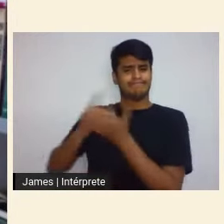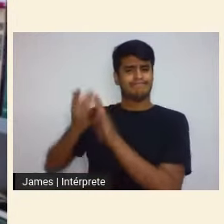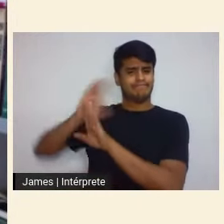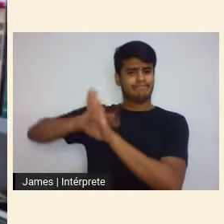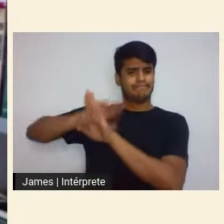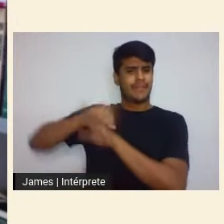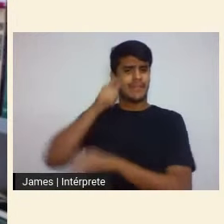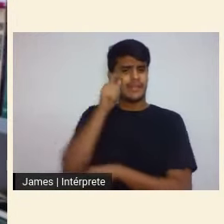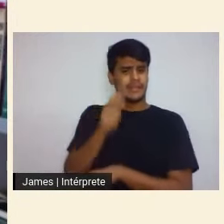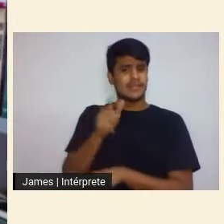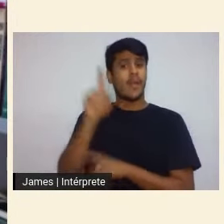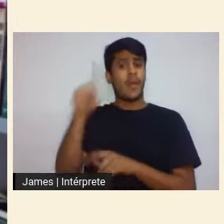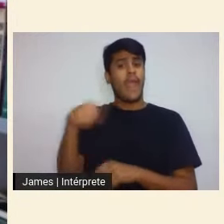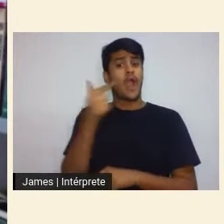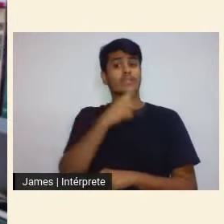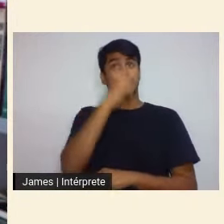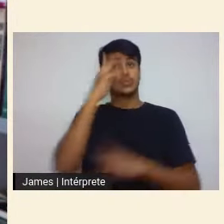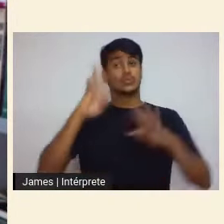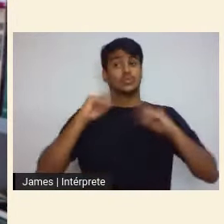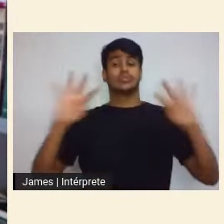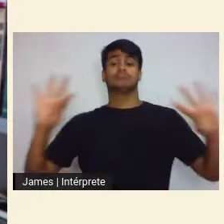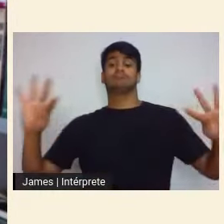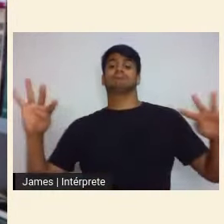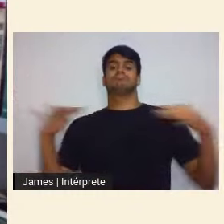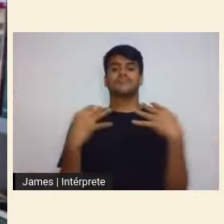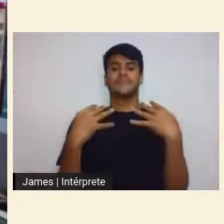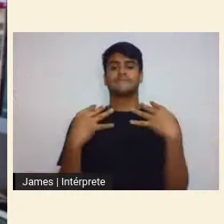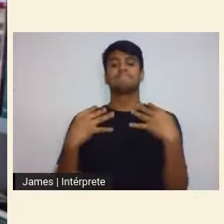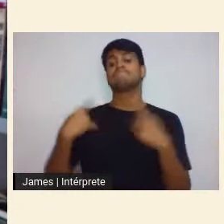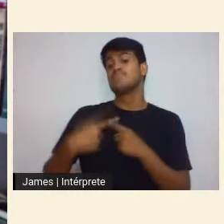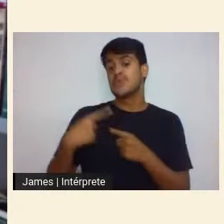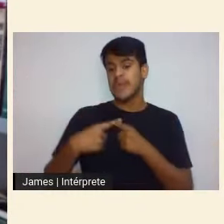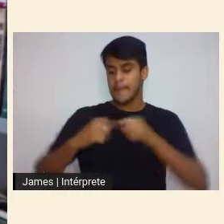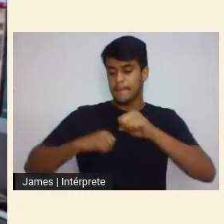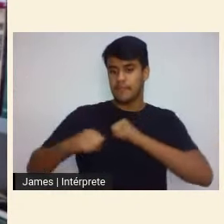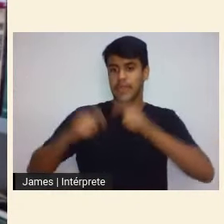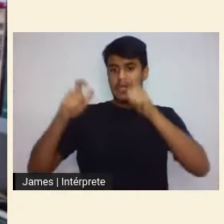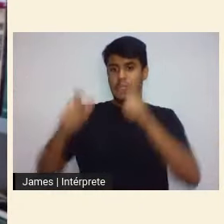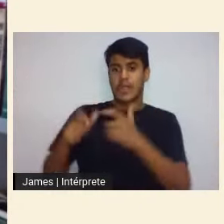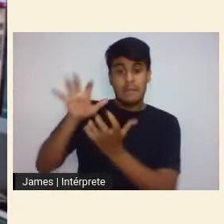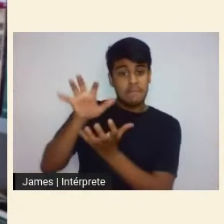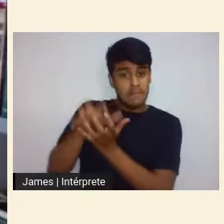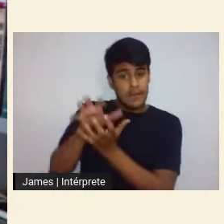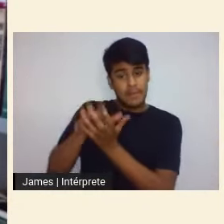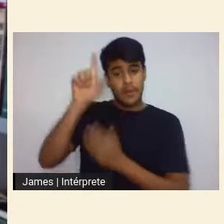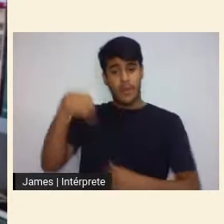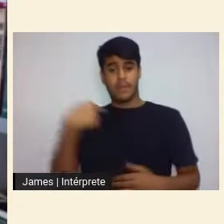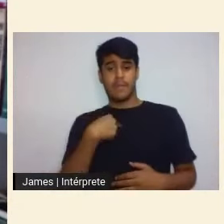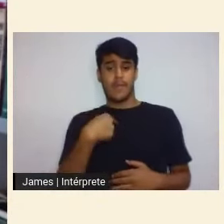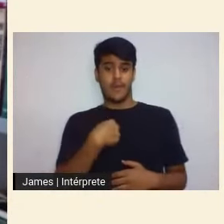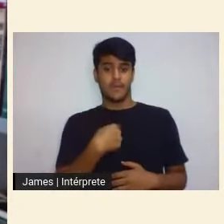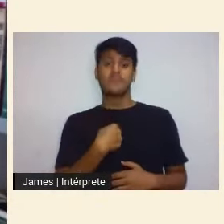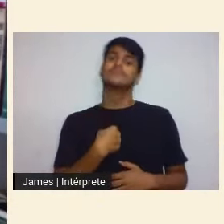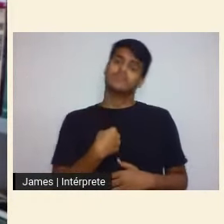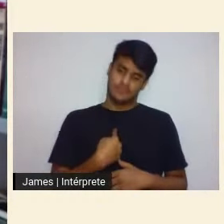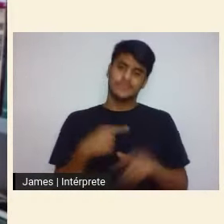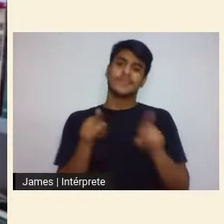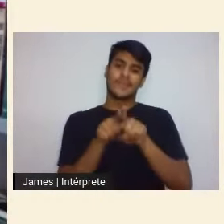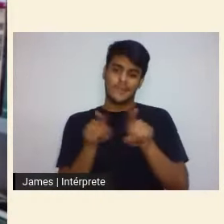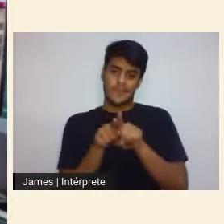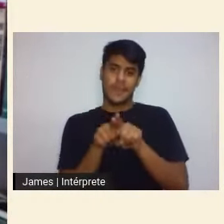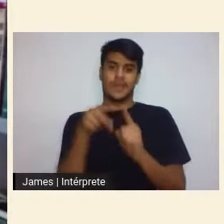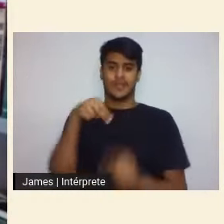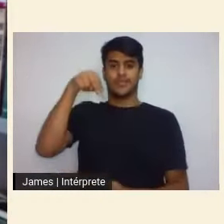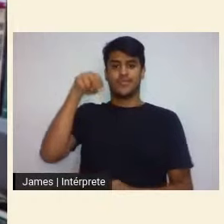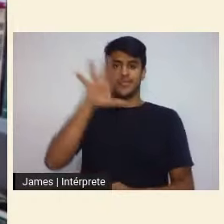própria centralidade no movimento modernista em Pernambuco e, por extensão, no